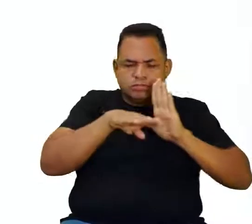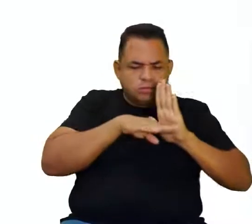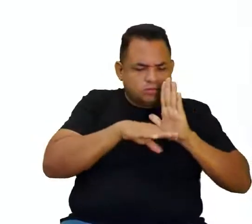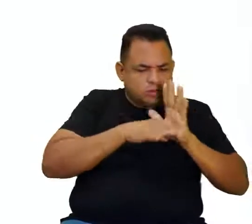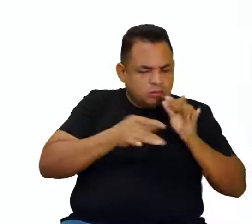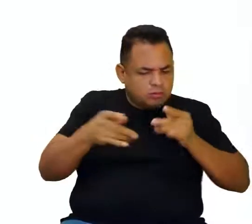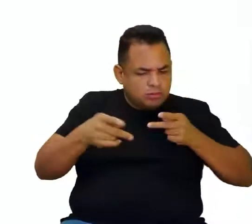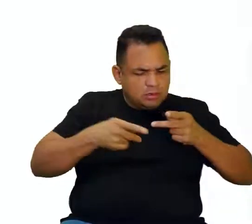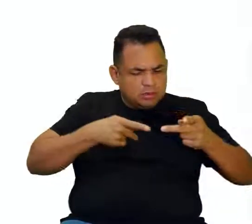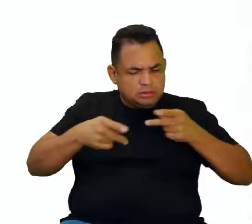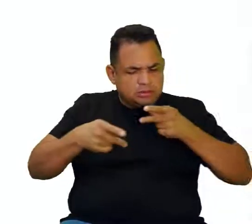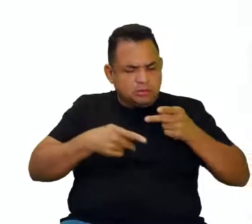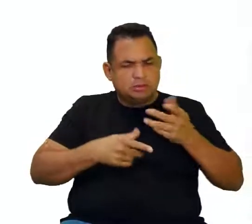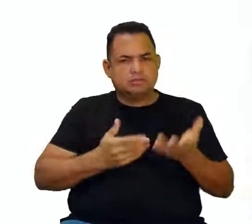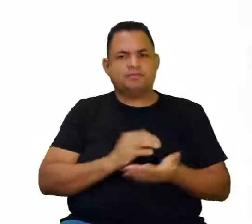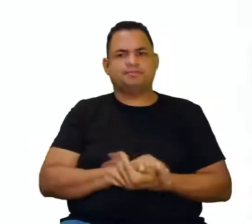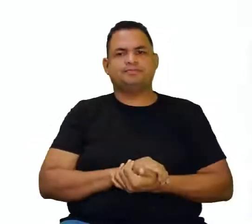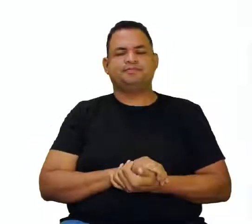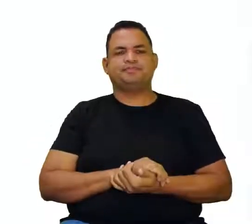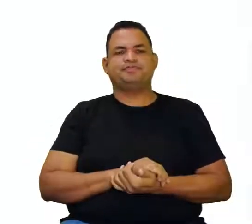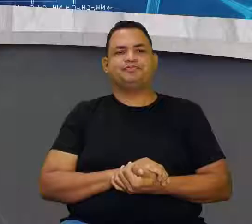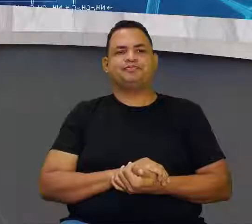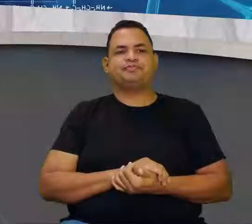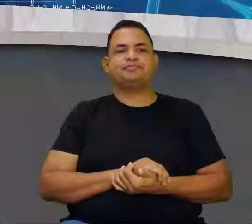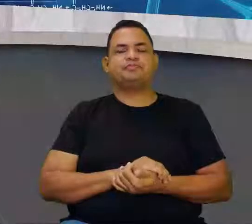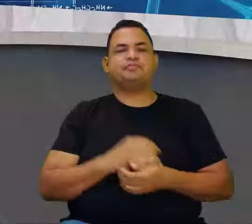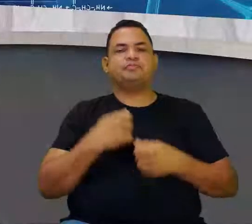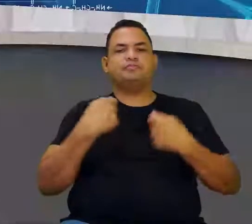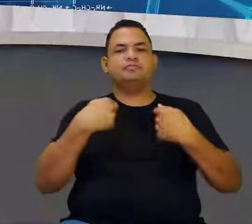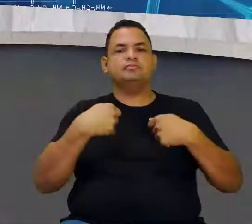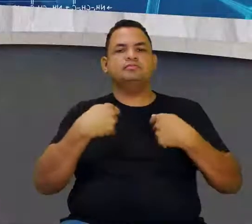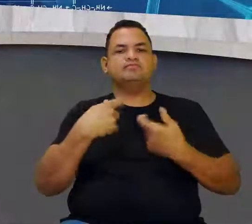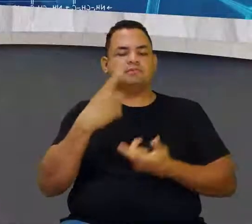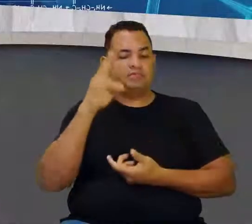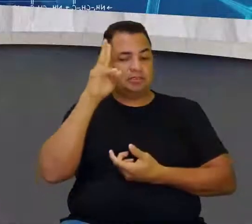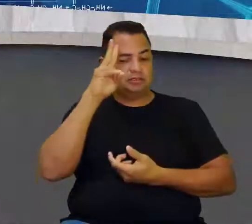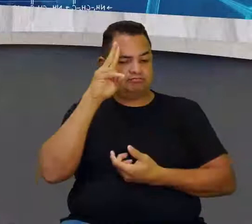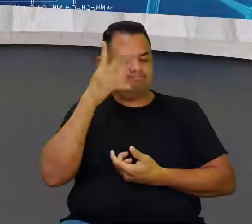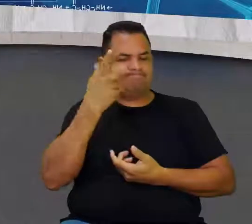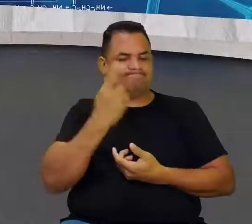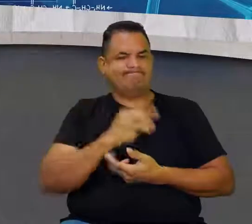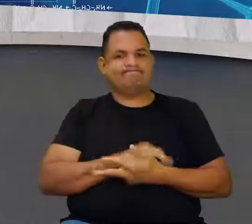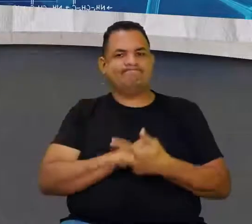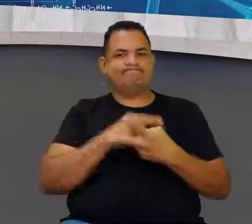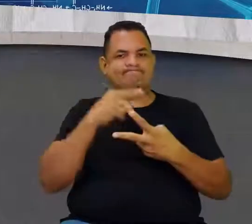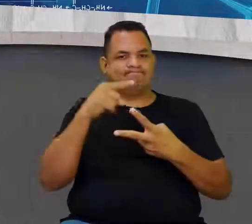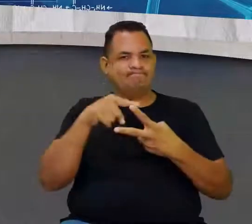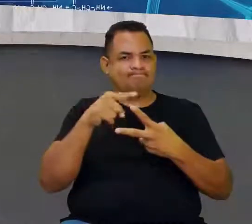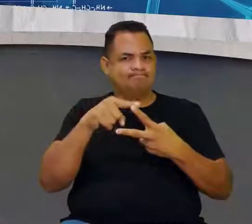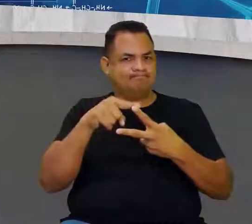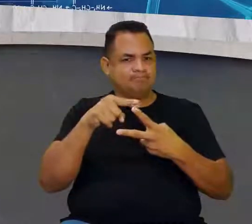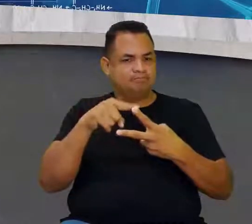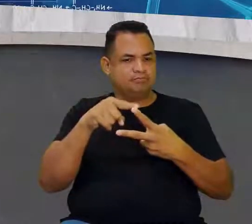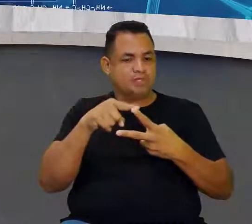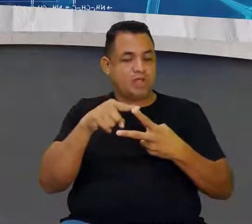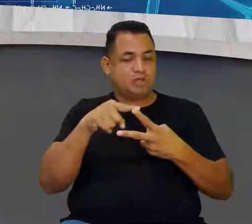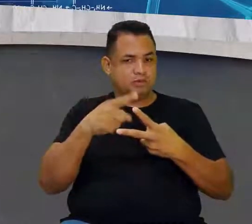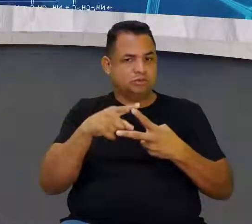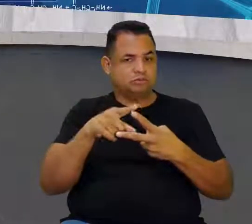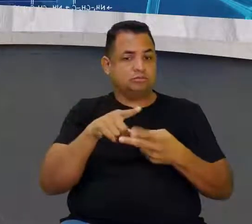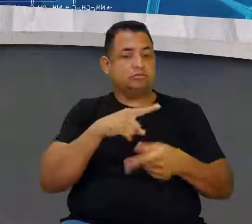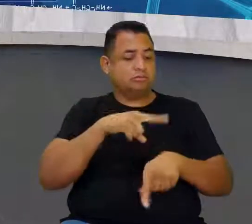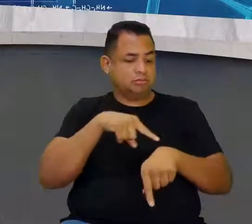está falando do tempo, você tem que lembrar em 2 pontos. Você tem que organizar o seu tempo de